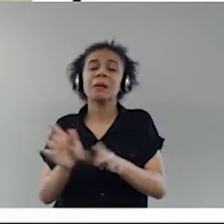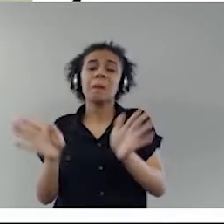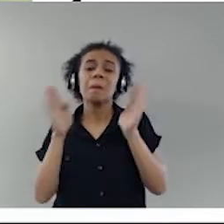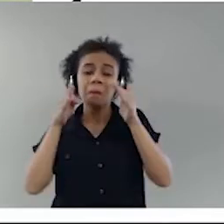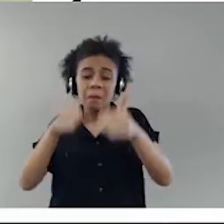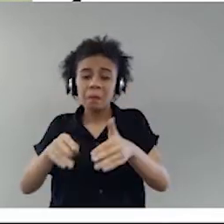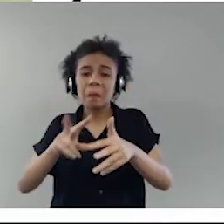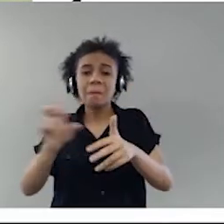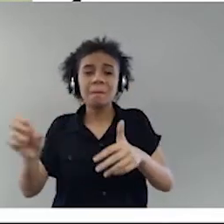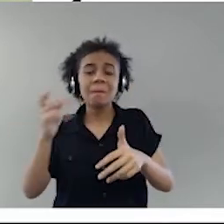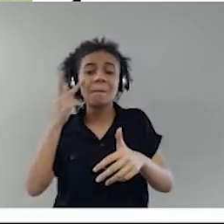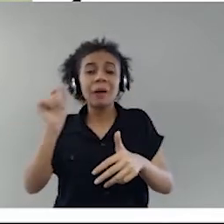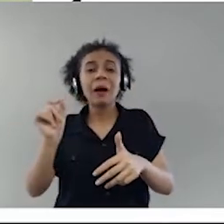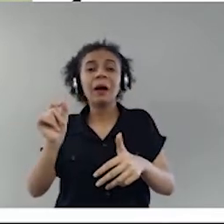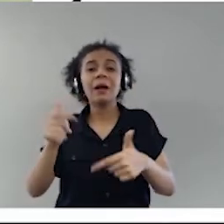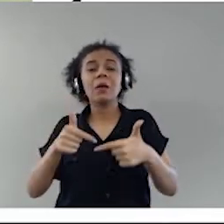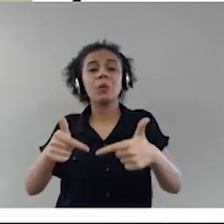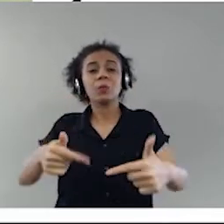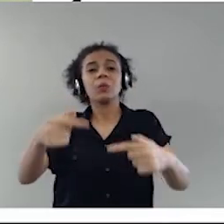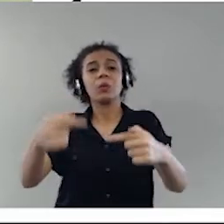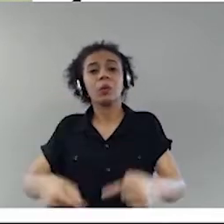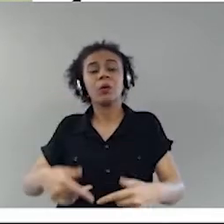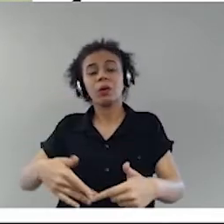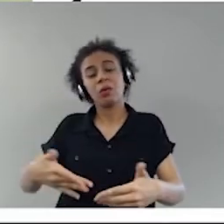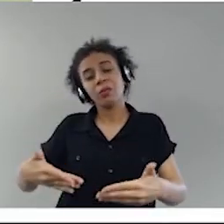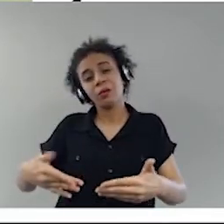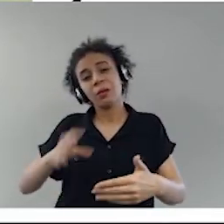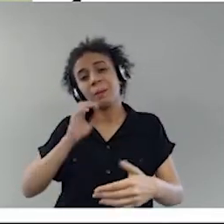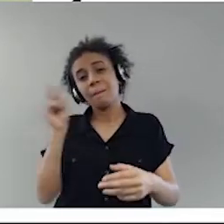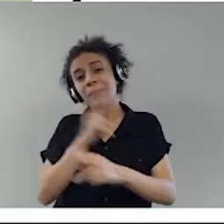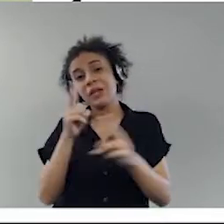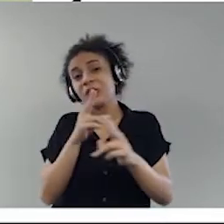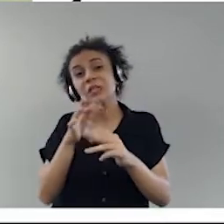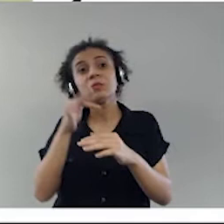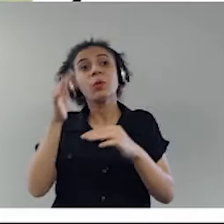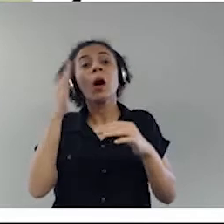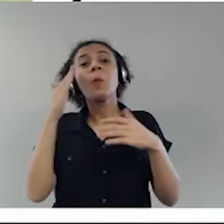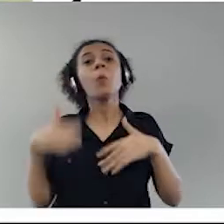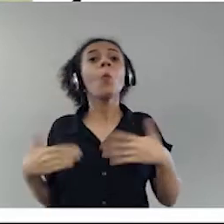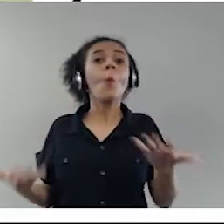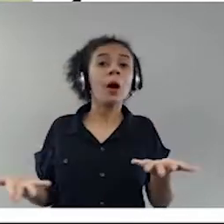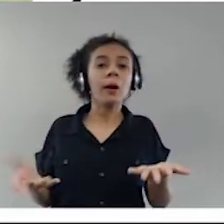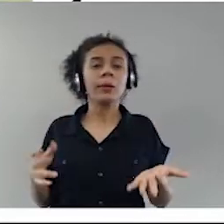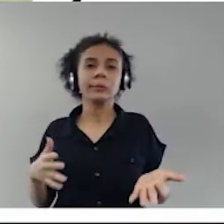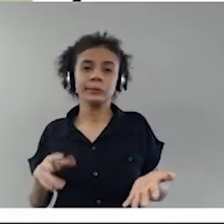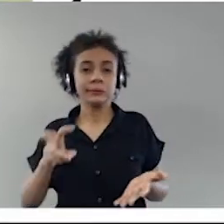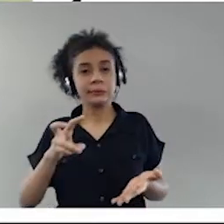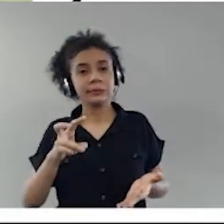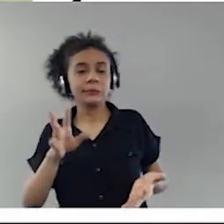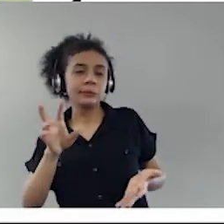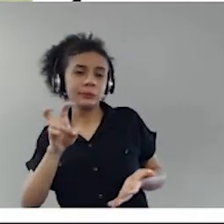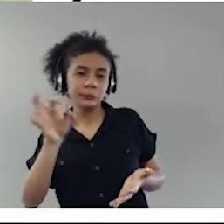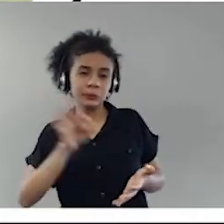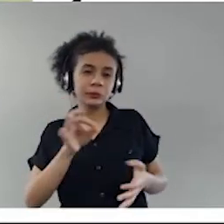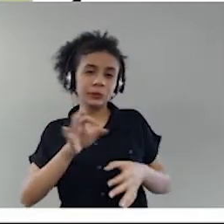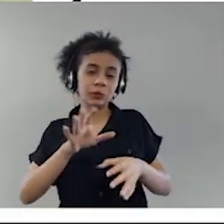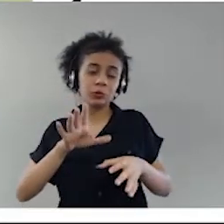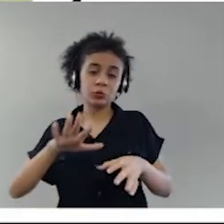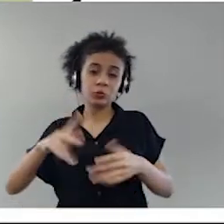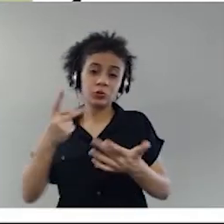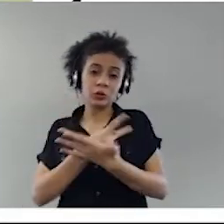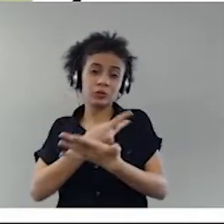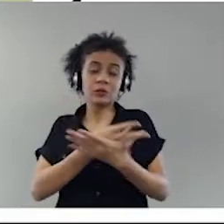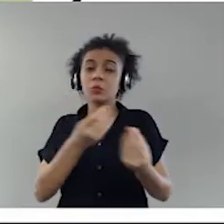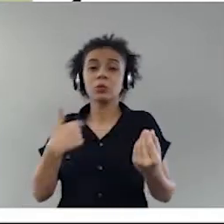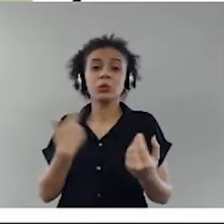vocacionados para dar conta no início de uma emergência que eu não conheço qual é, cerca de 5% das situações, e planos de